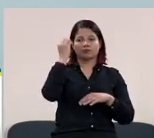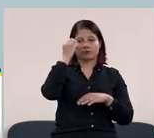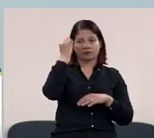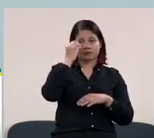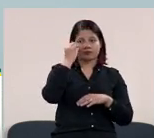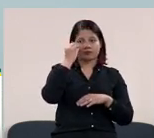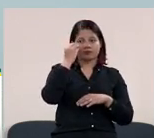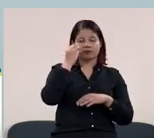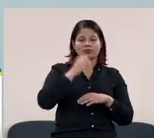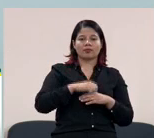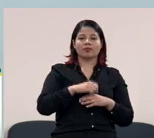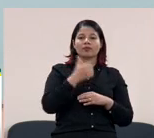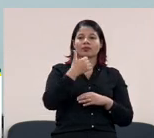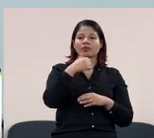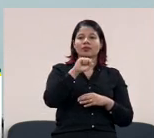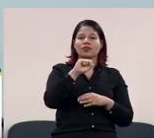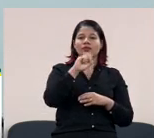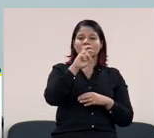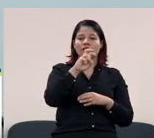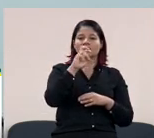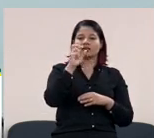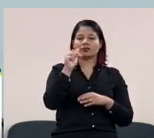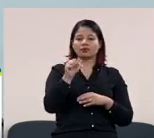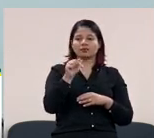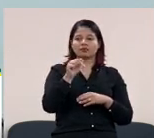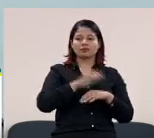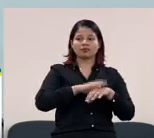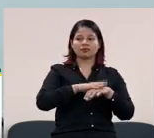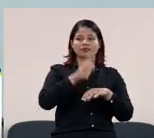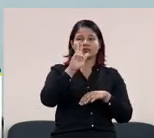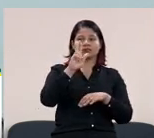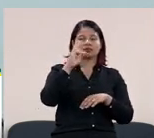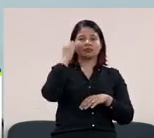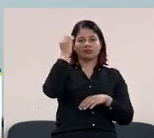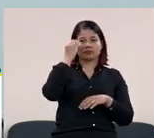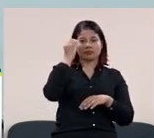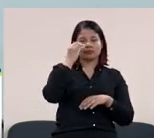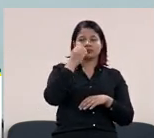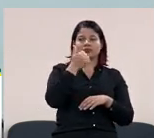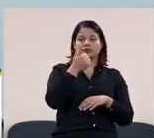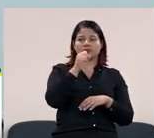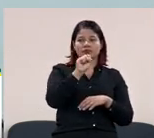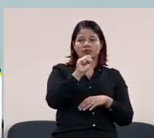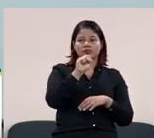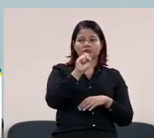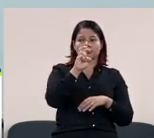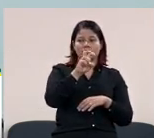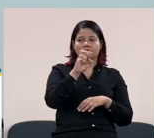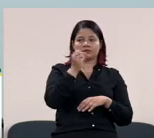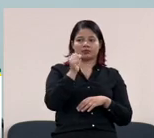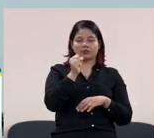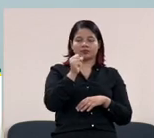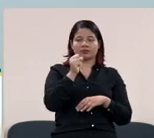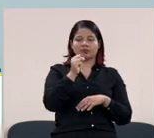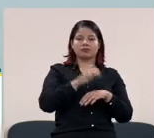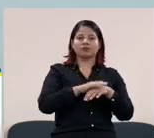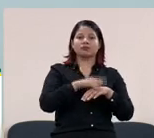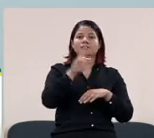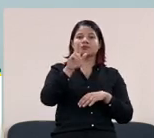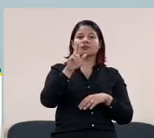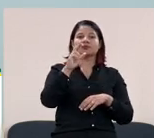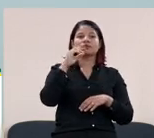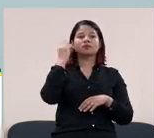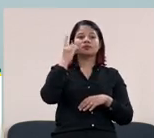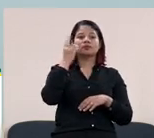Oliveira Santos, indicação 1857, de autoria do deputado Oliveira Santos, indicação 1858, de autoria do deputado Doutor